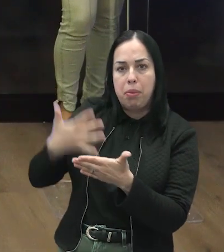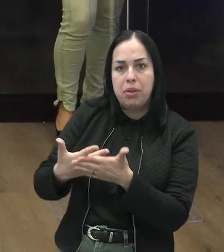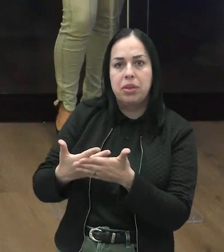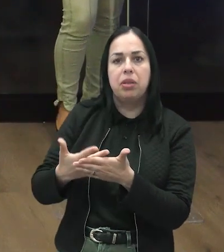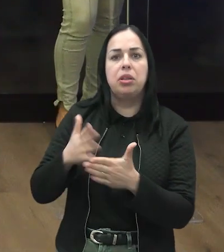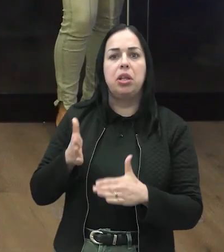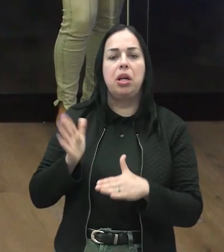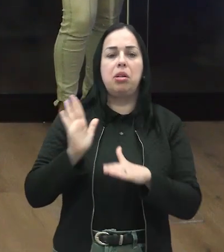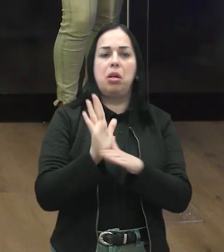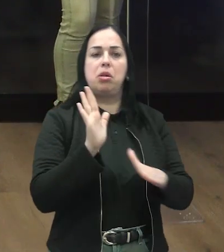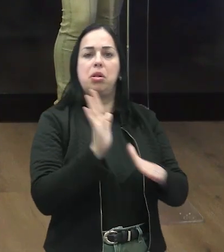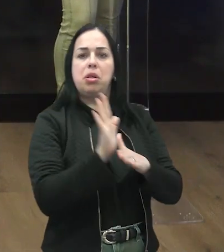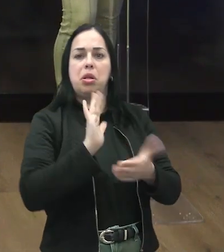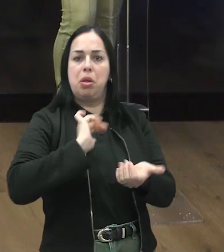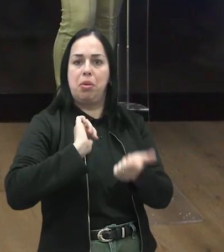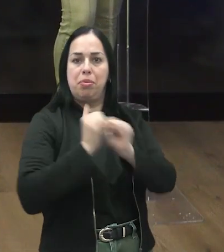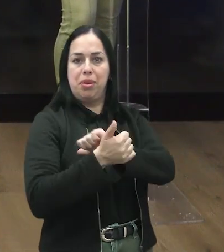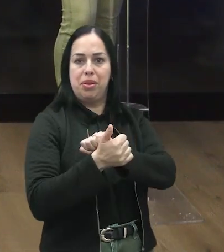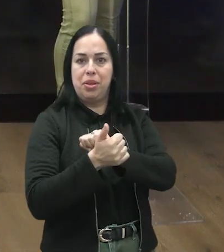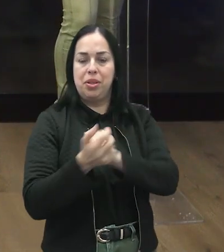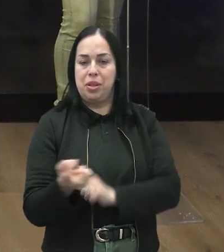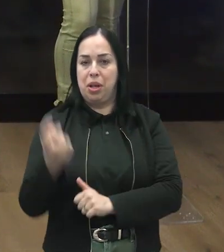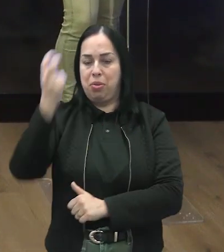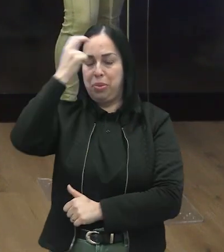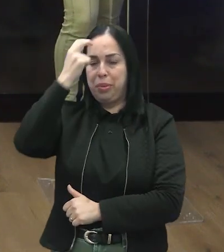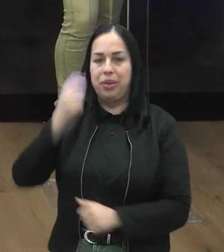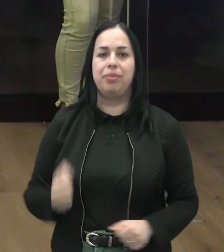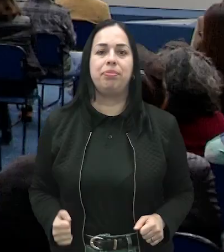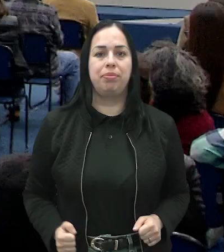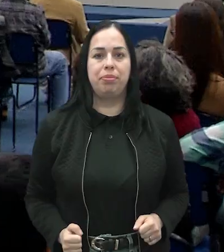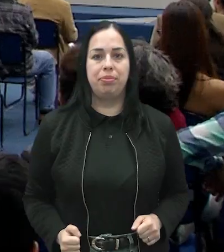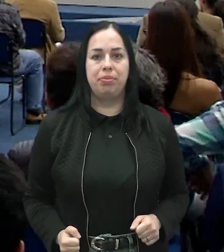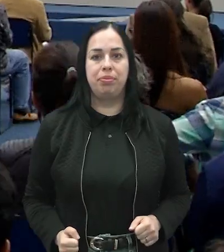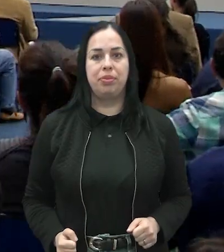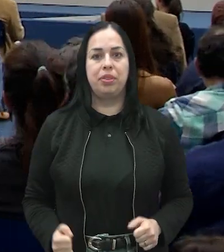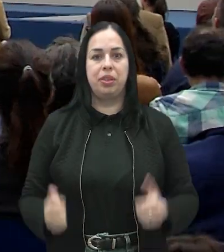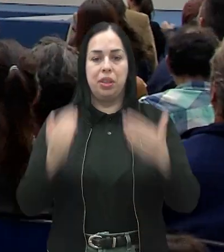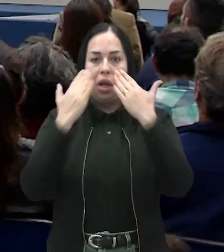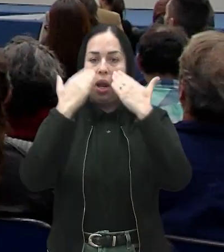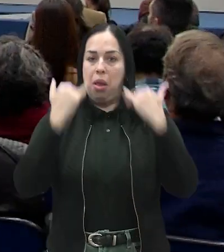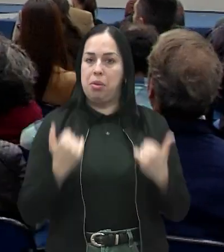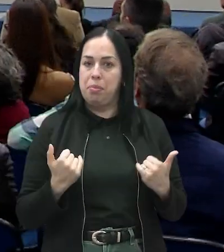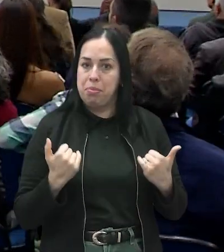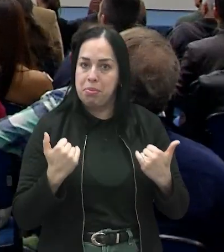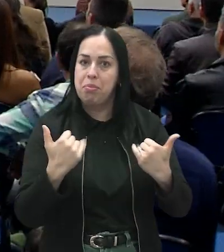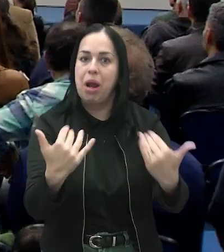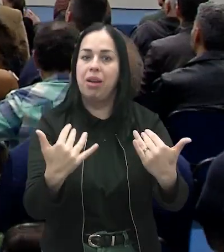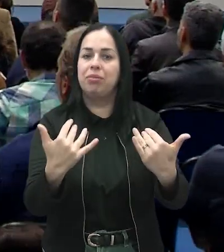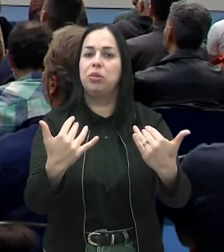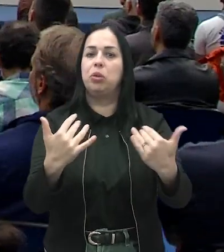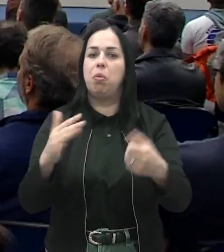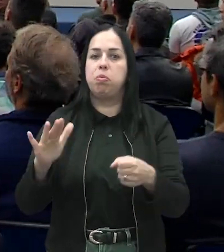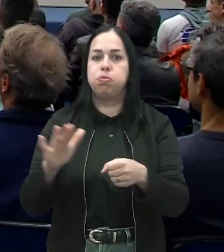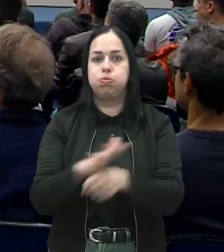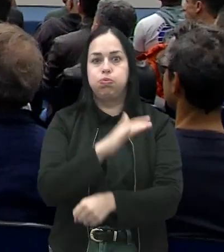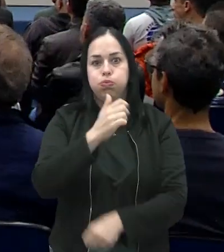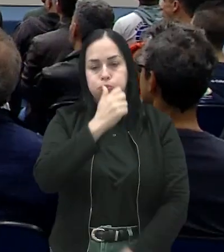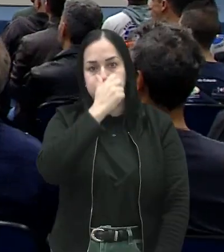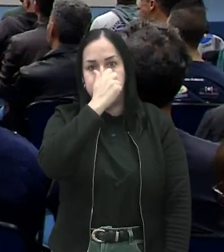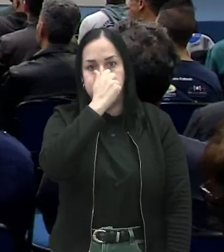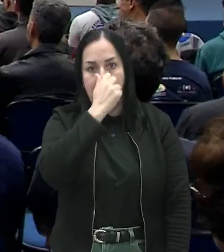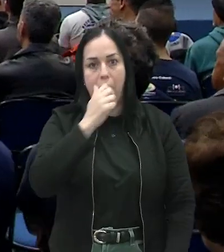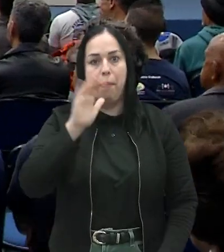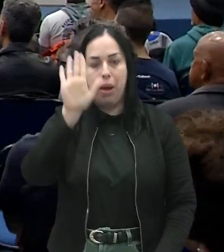à contribuição para o esporte e a cultura da cidade. O plenário da Câmara Municipal esteve cheio